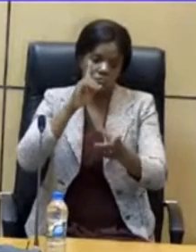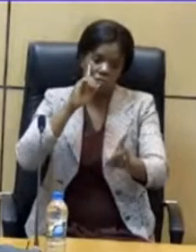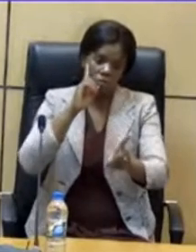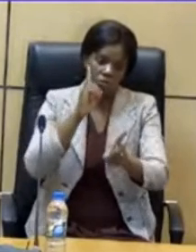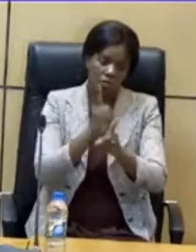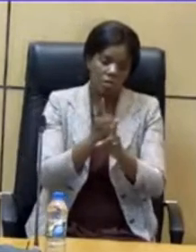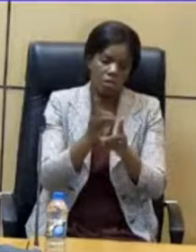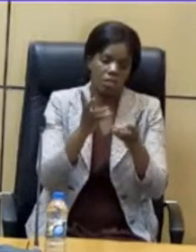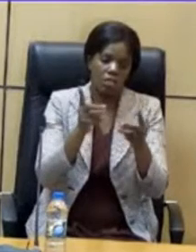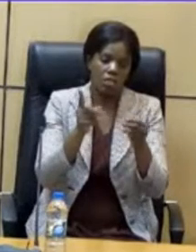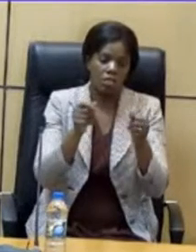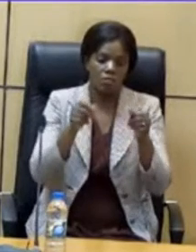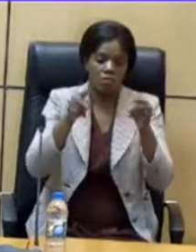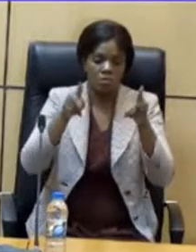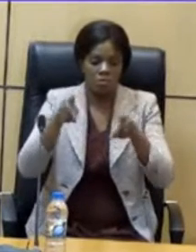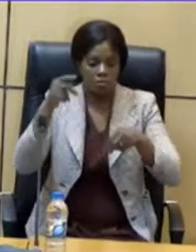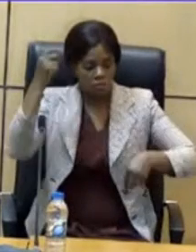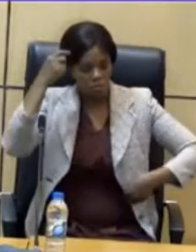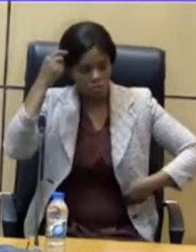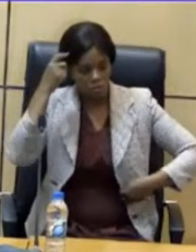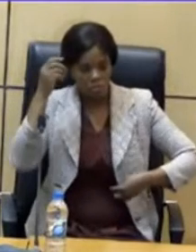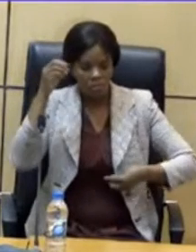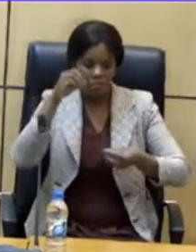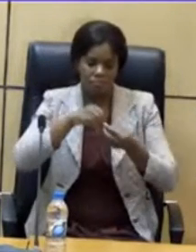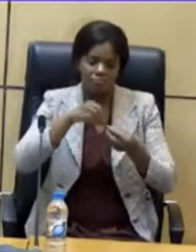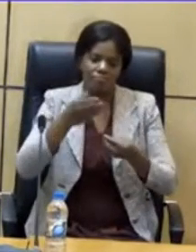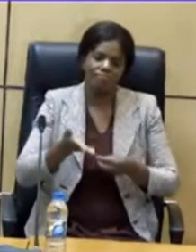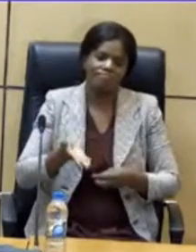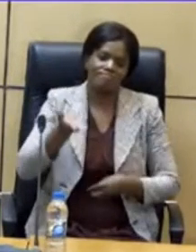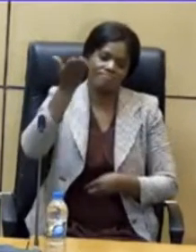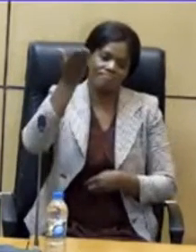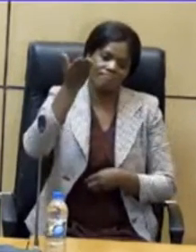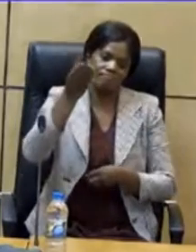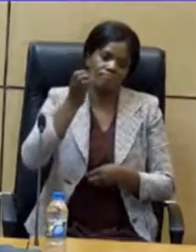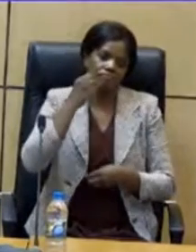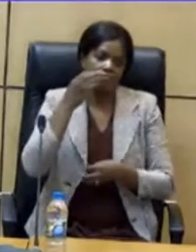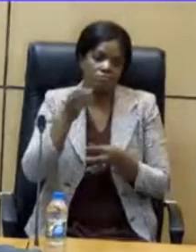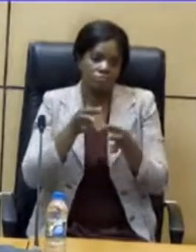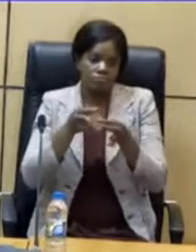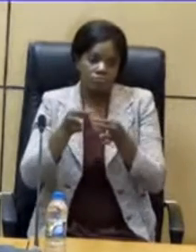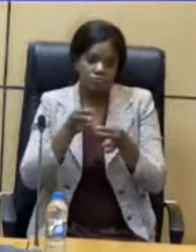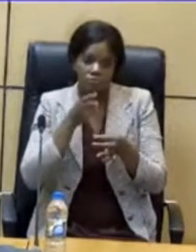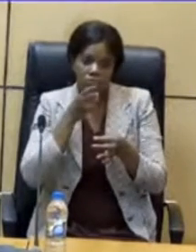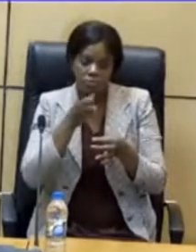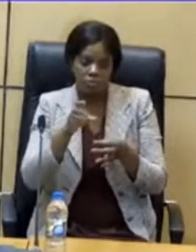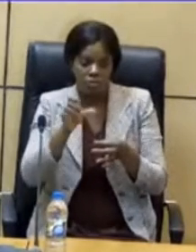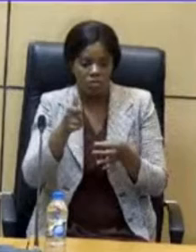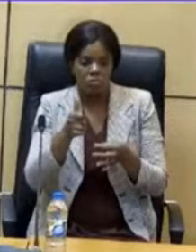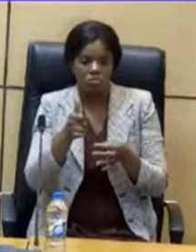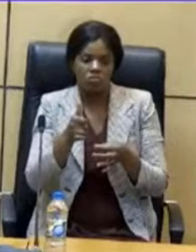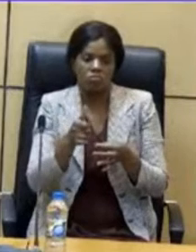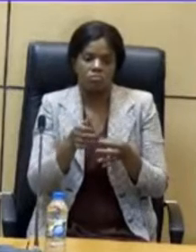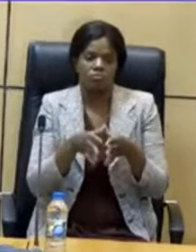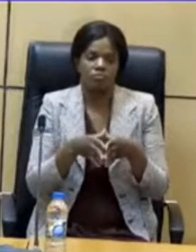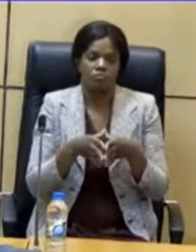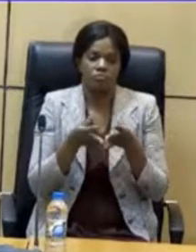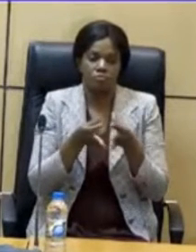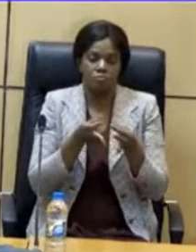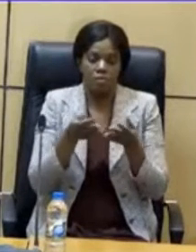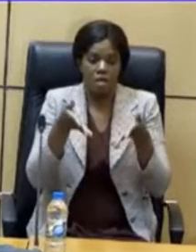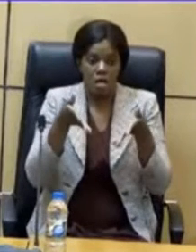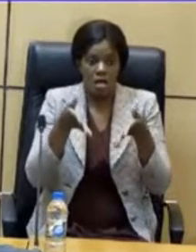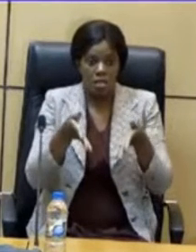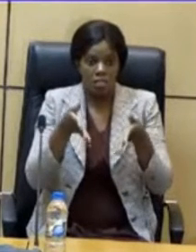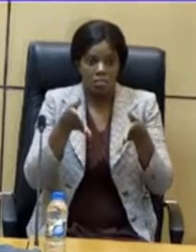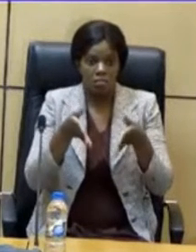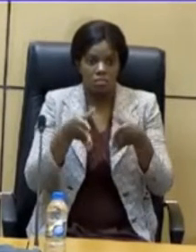com outros, como fizemos referência aos 4 ora apontados. Por